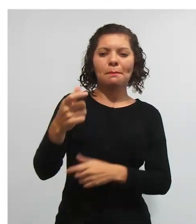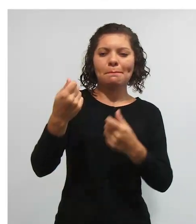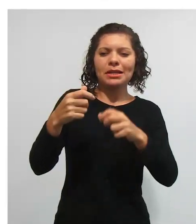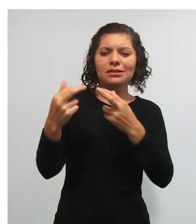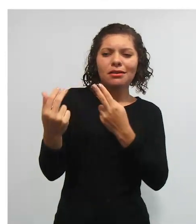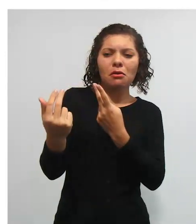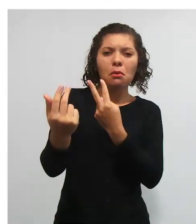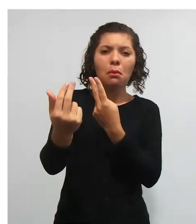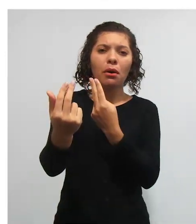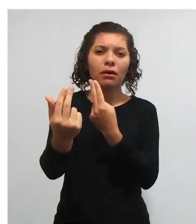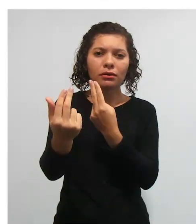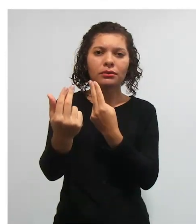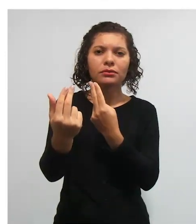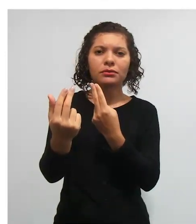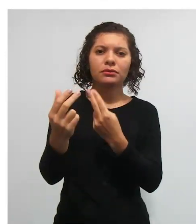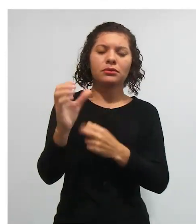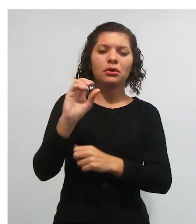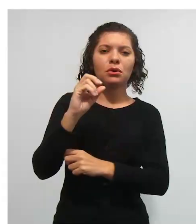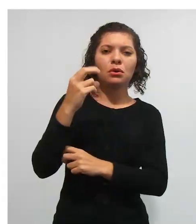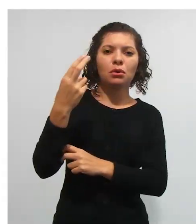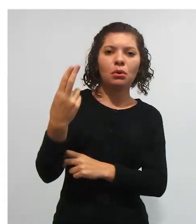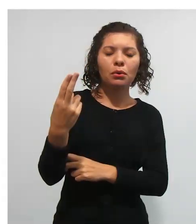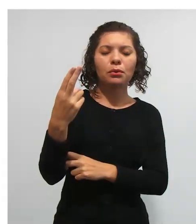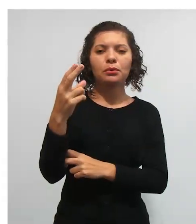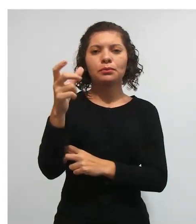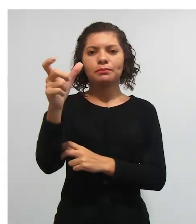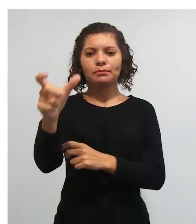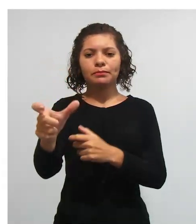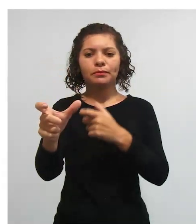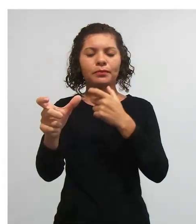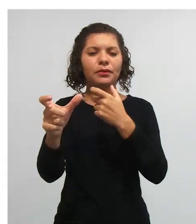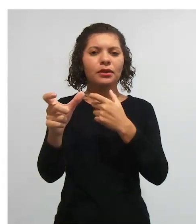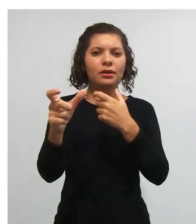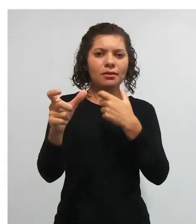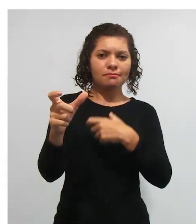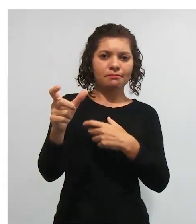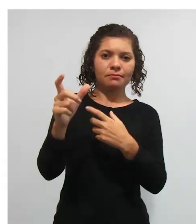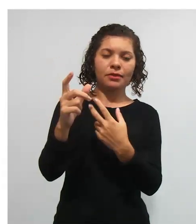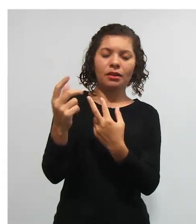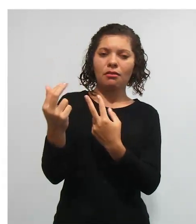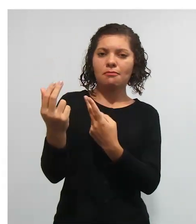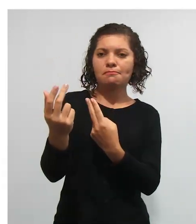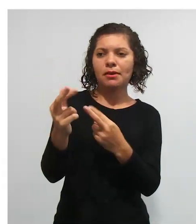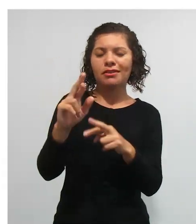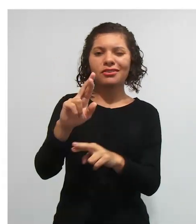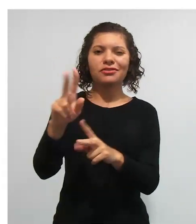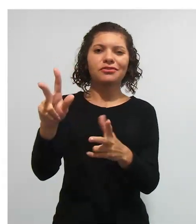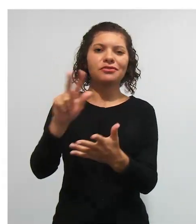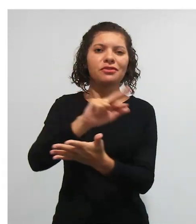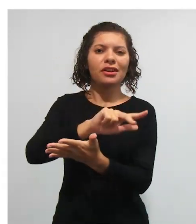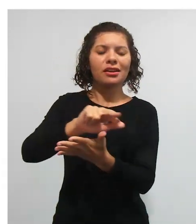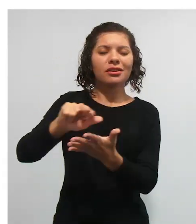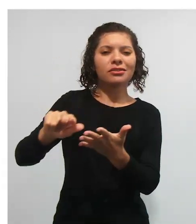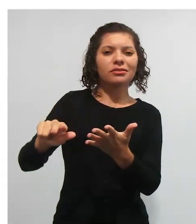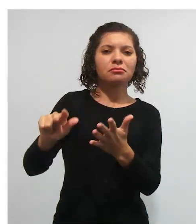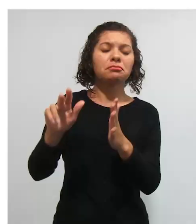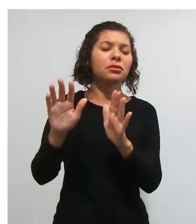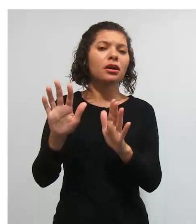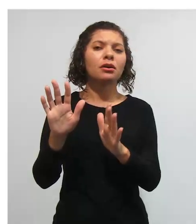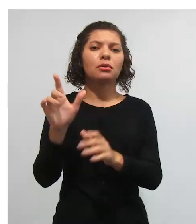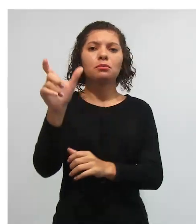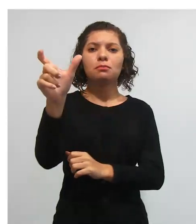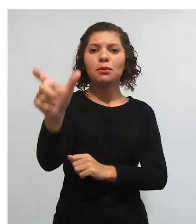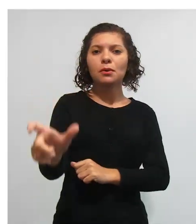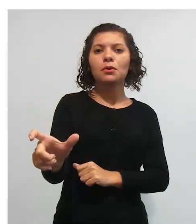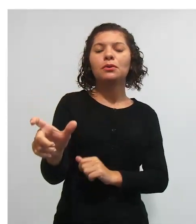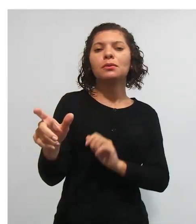eu sou ou deixar que o outro seja diferente de mim tal como eu sou diferente dele do outro mas deixar que